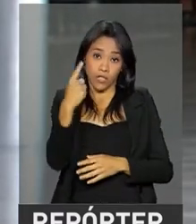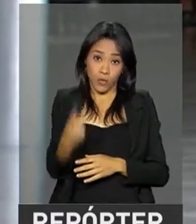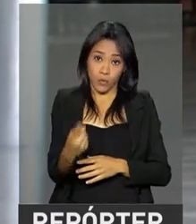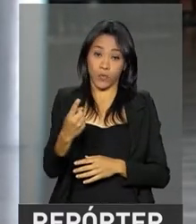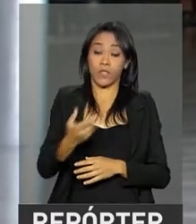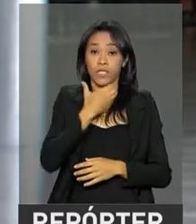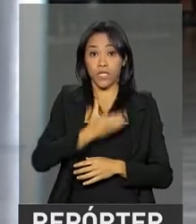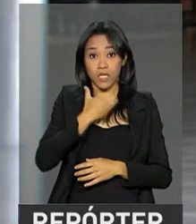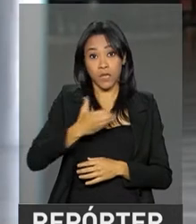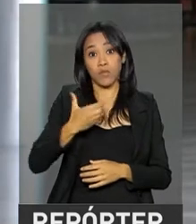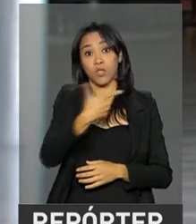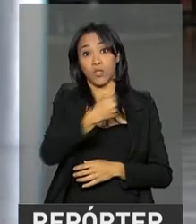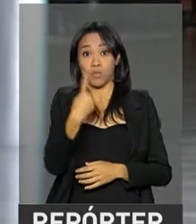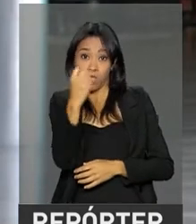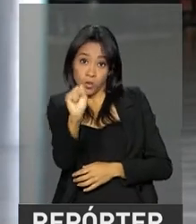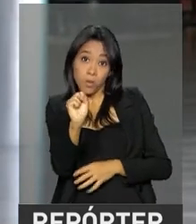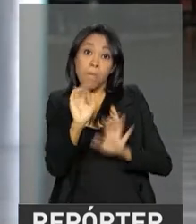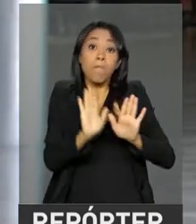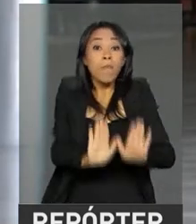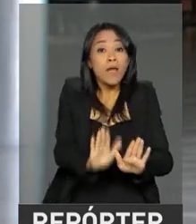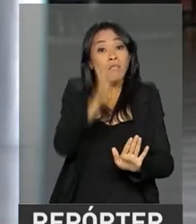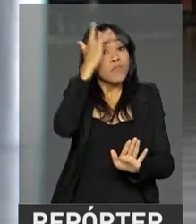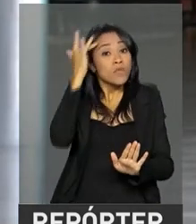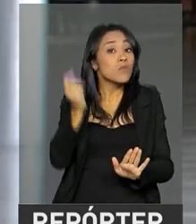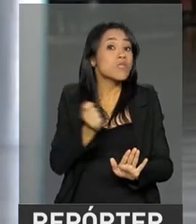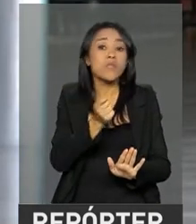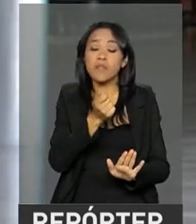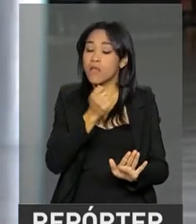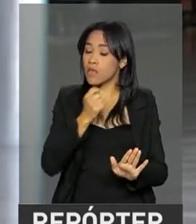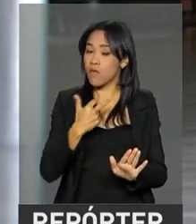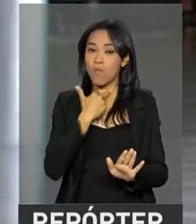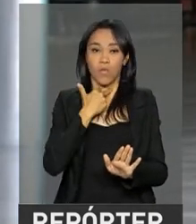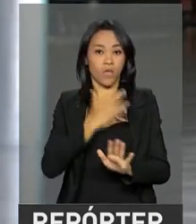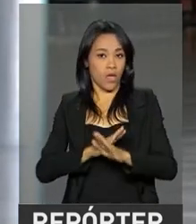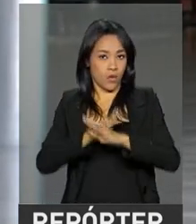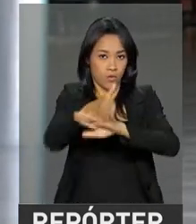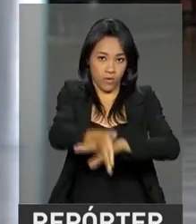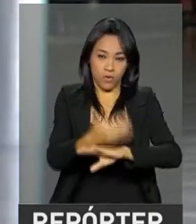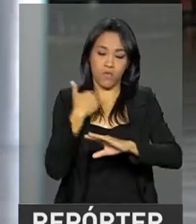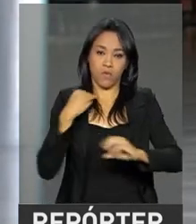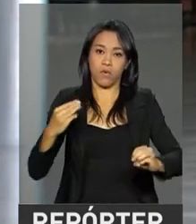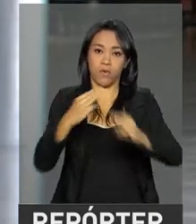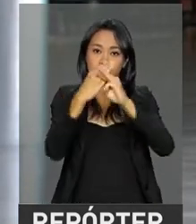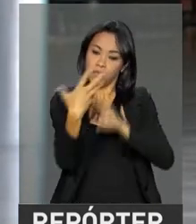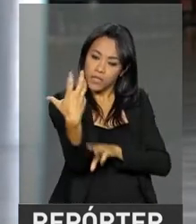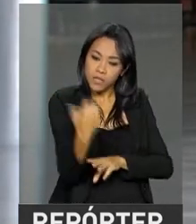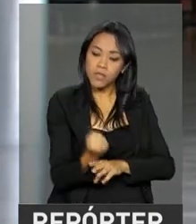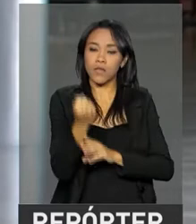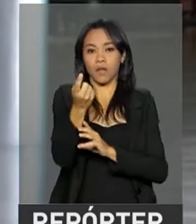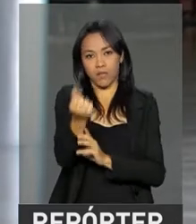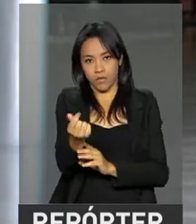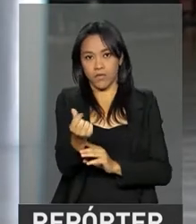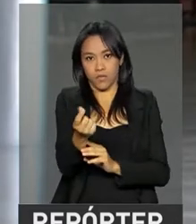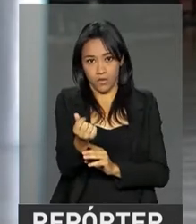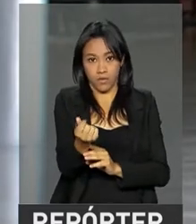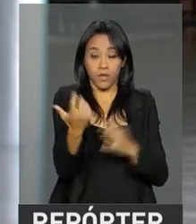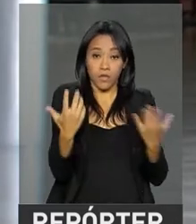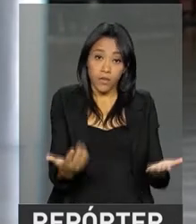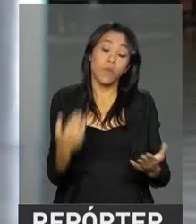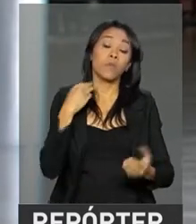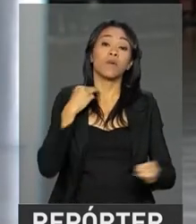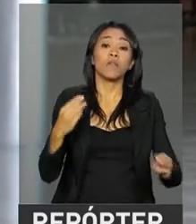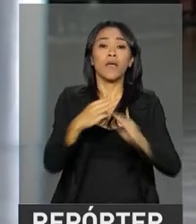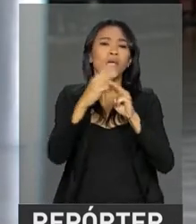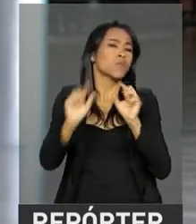para pessoas que comprovadamente não puderam comparecer à agência da caixa econômica federal para fazer o saque a caixa considera